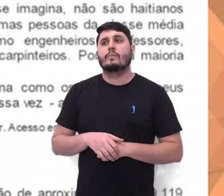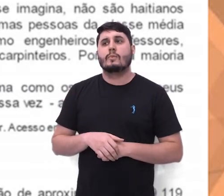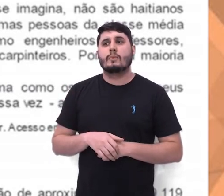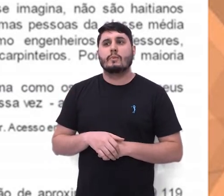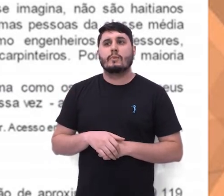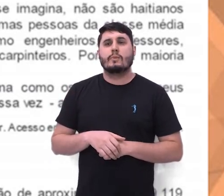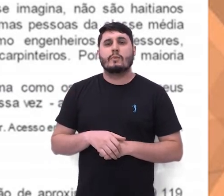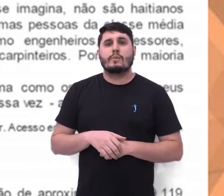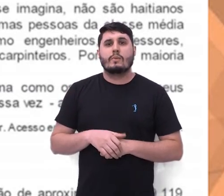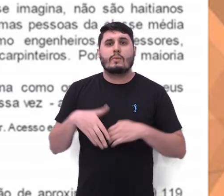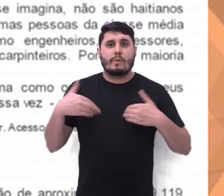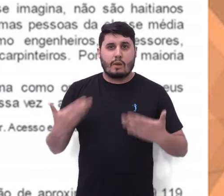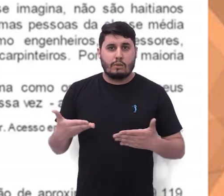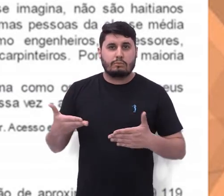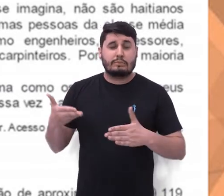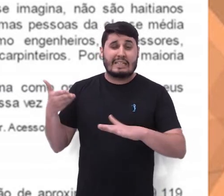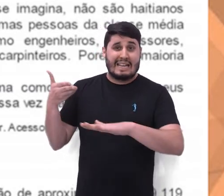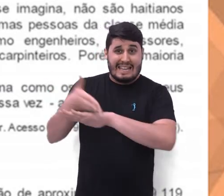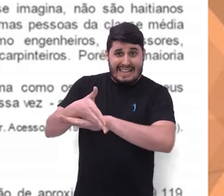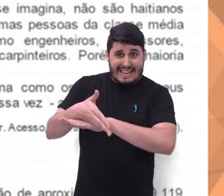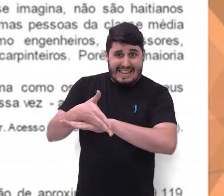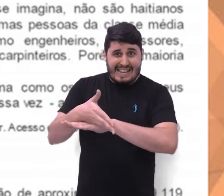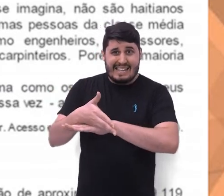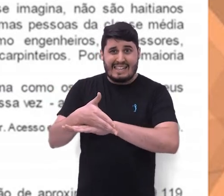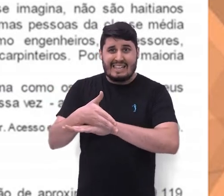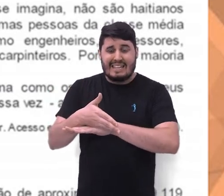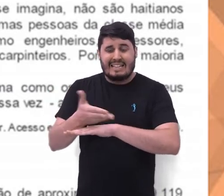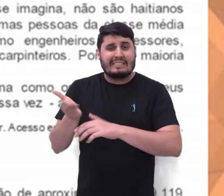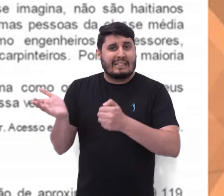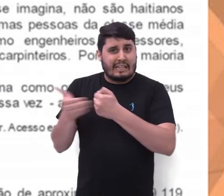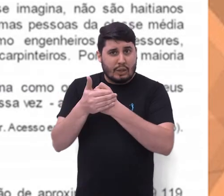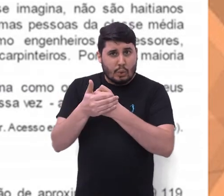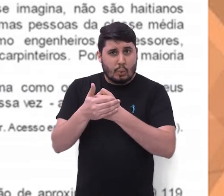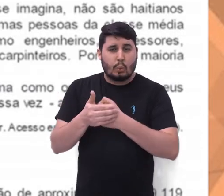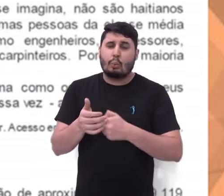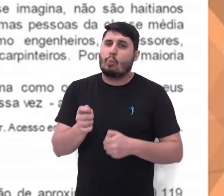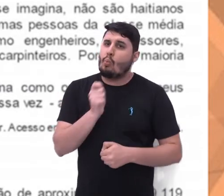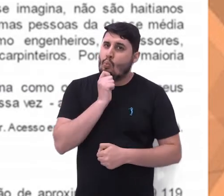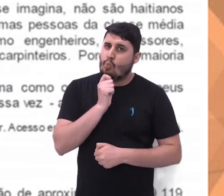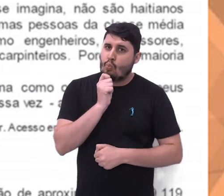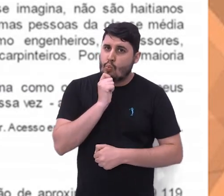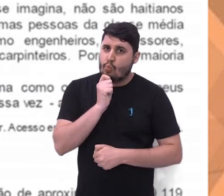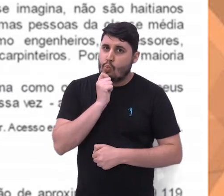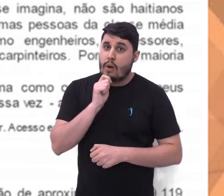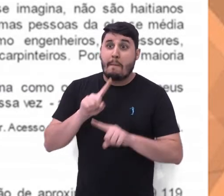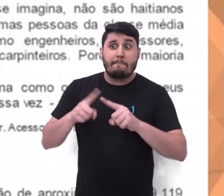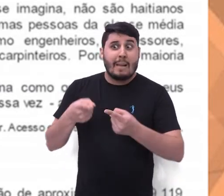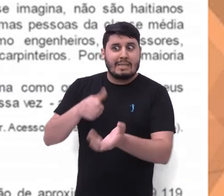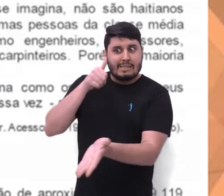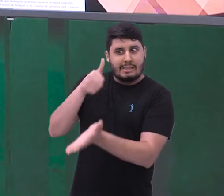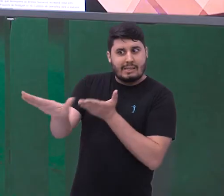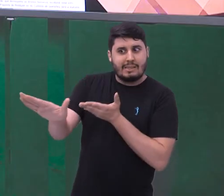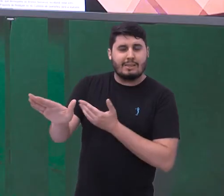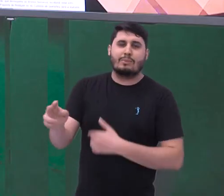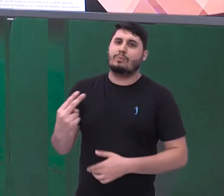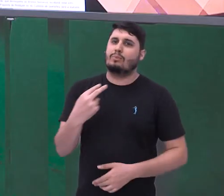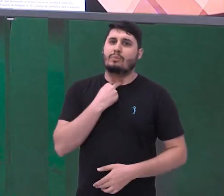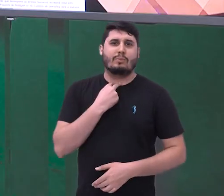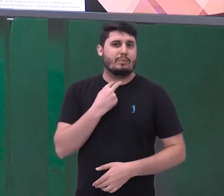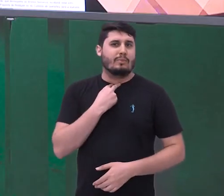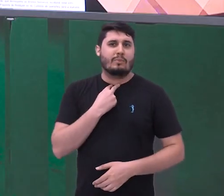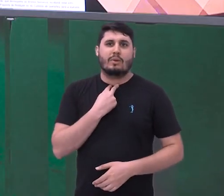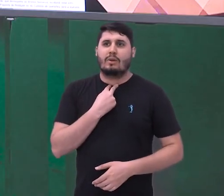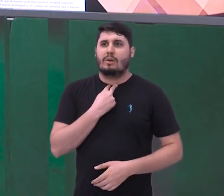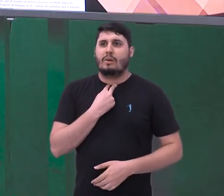cima, a entrada ilegal continua, mas eles não são expulsos. Nem